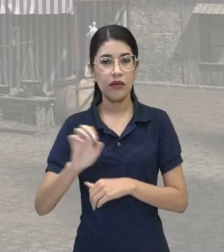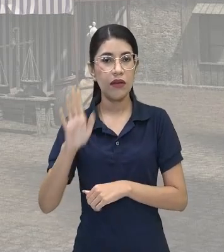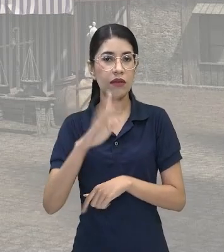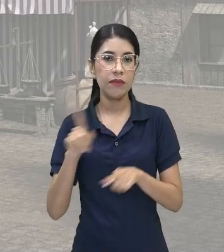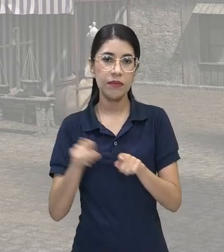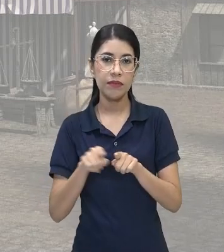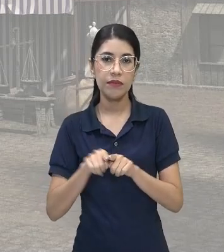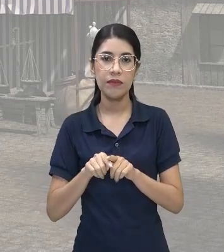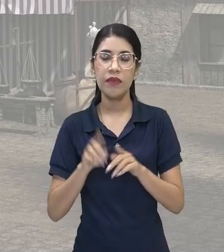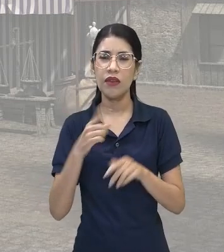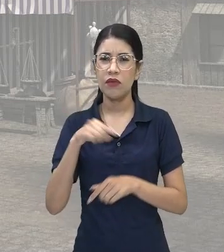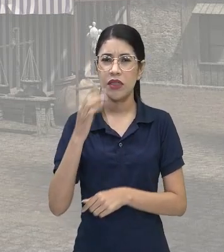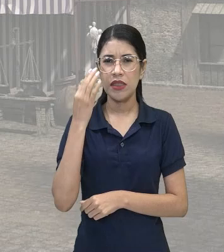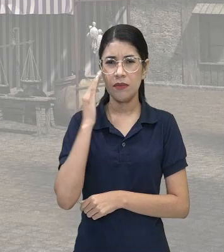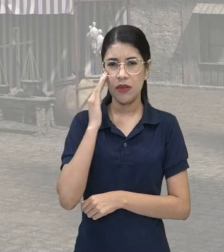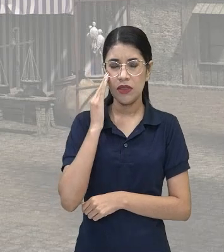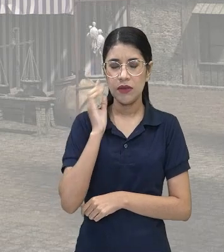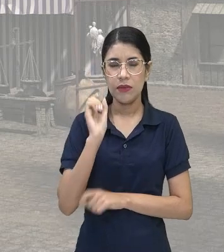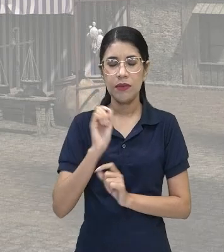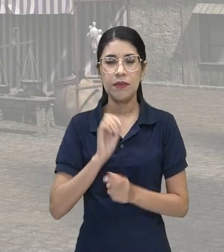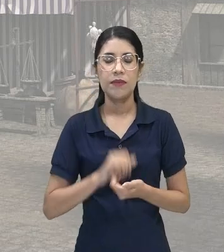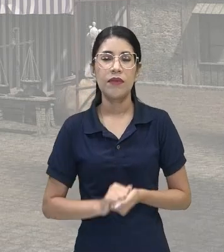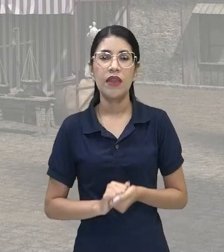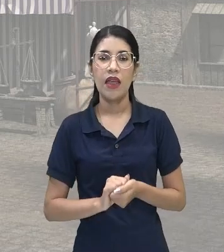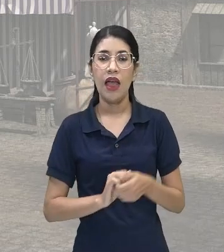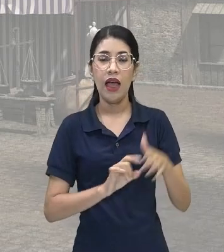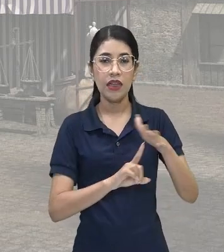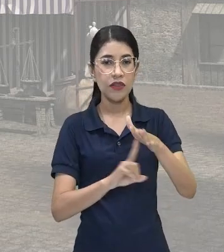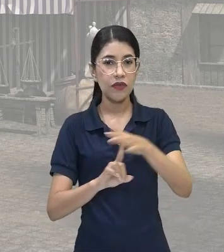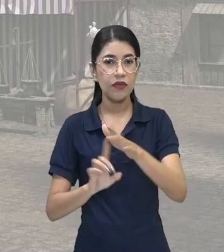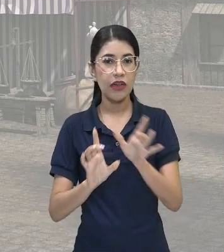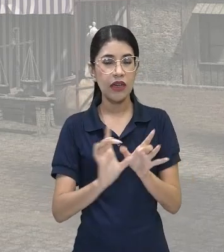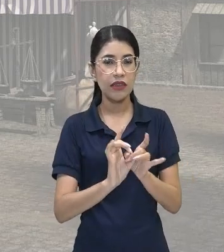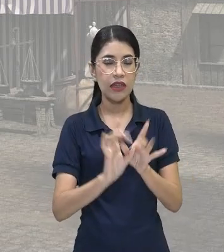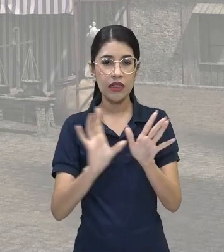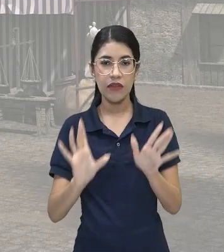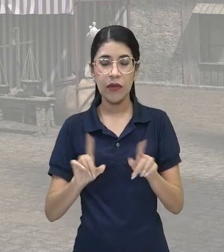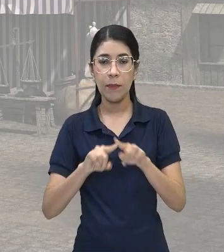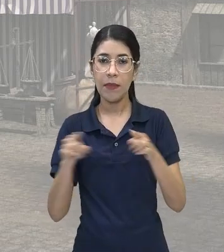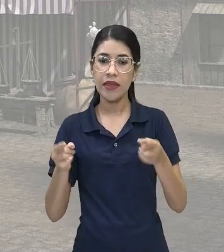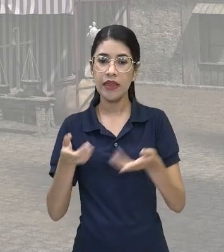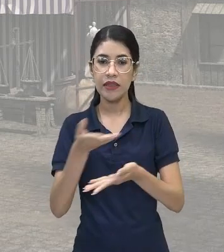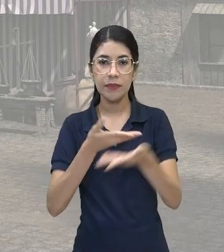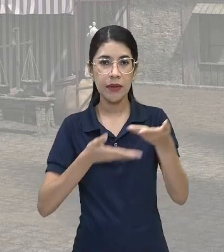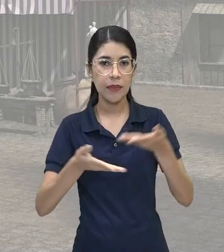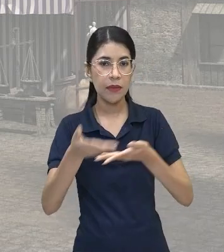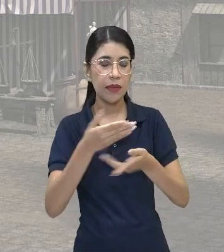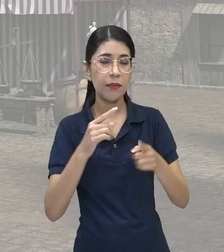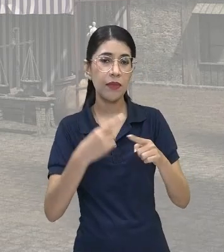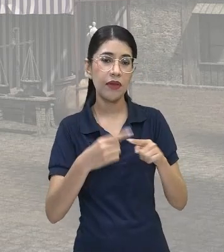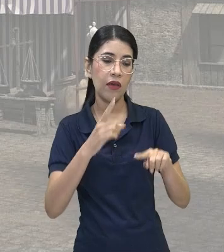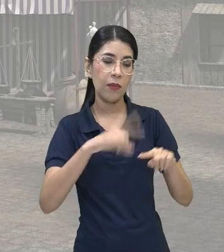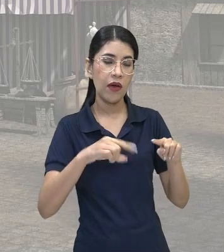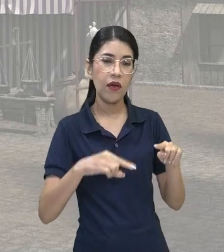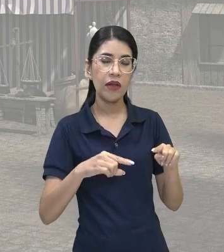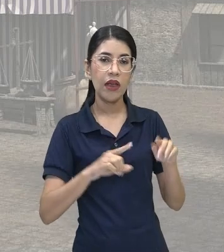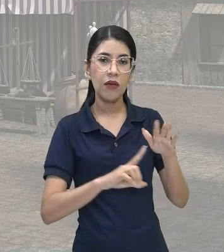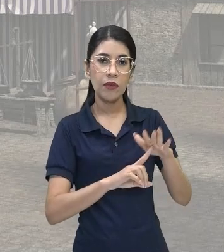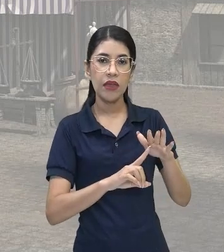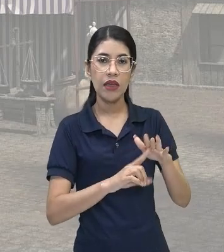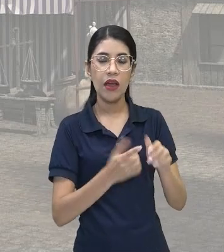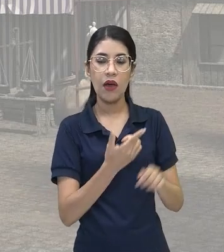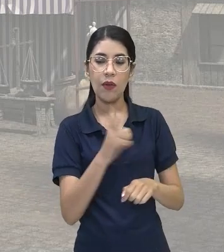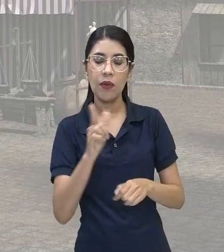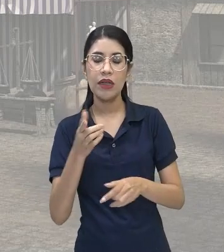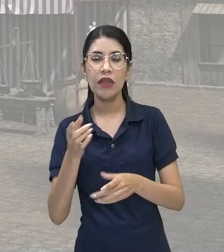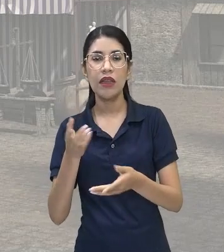Como vocês devem imaginar, essas feiras livres tinham conexão uma com a outra, até porque uma vendia mercadoria com a outra.